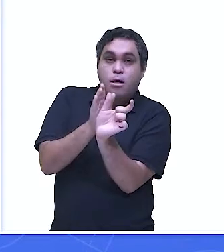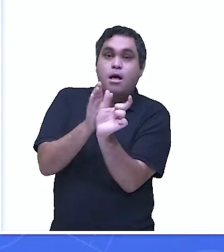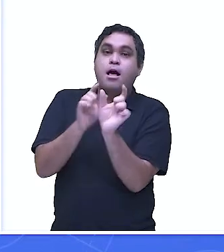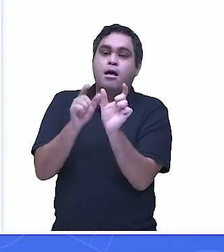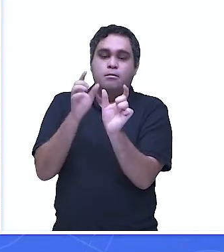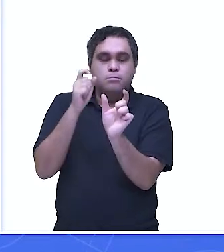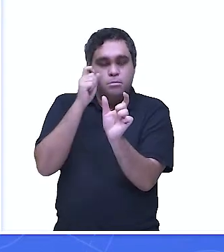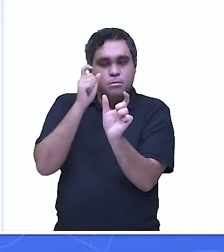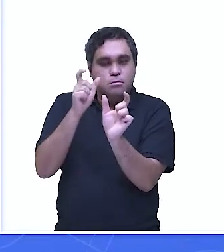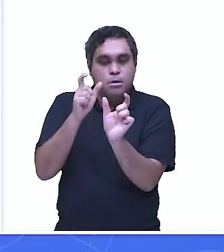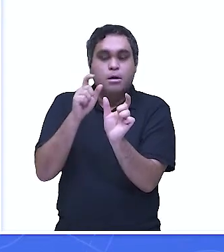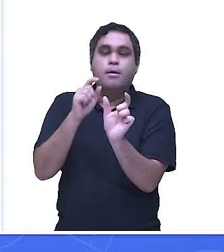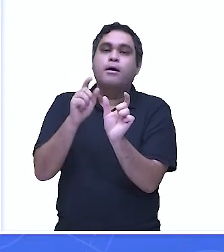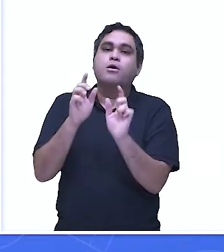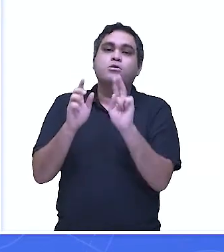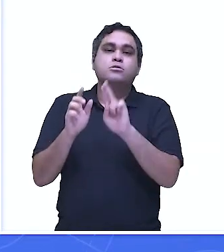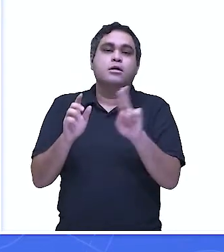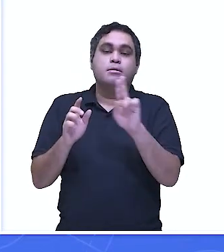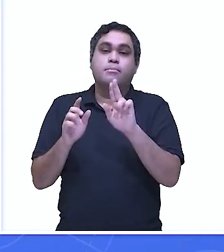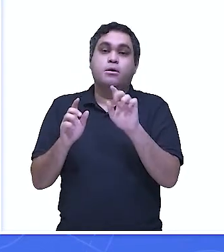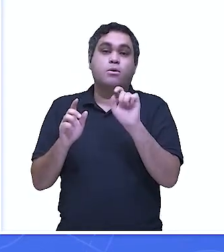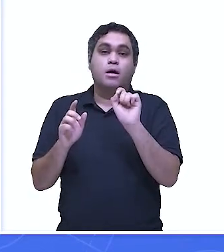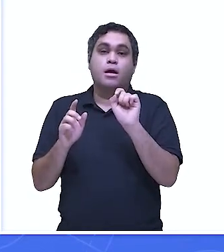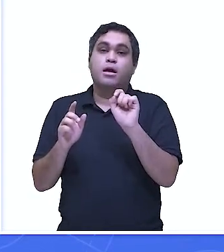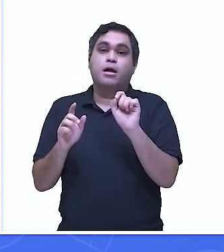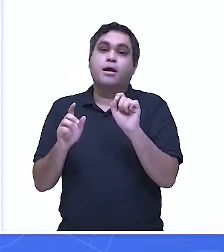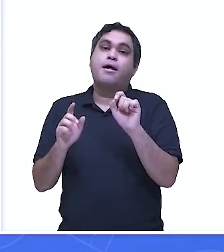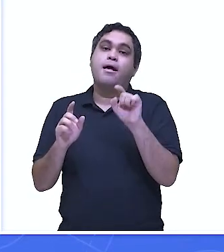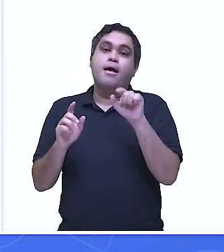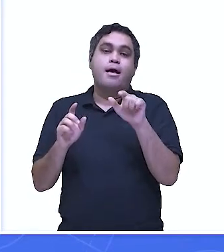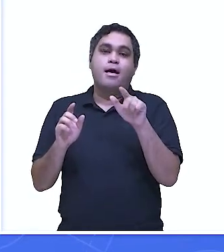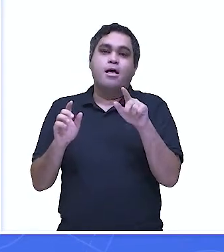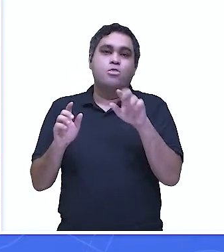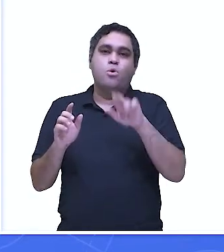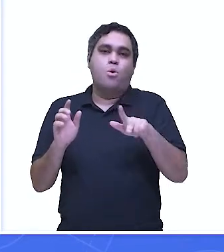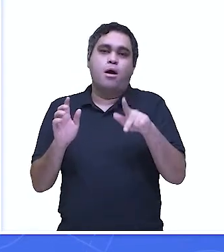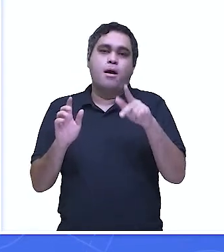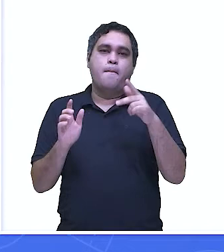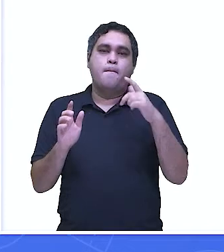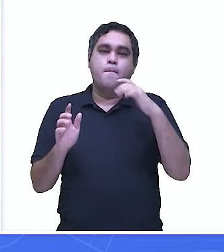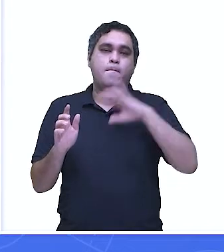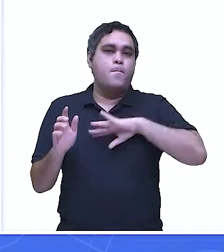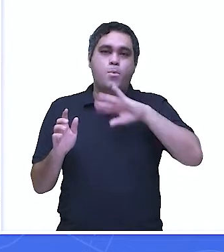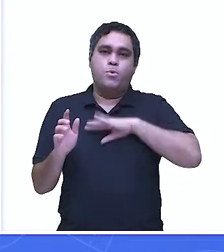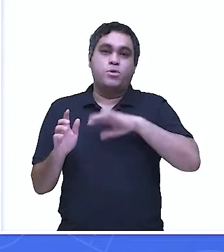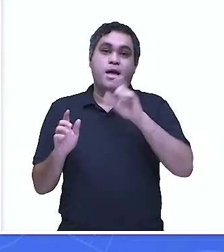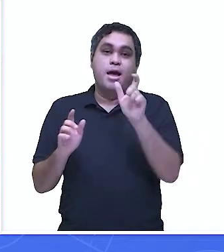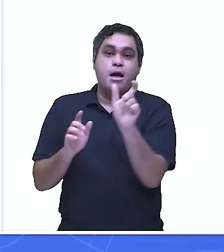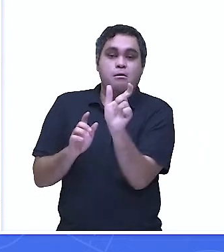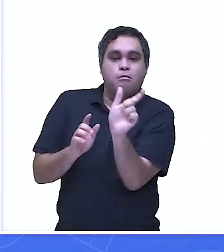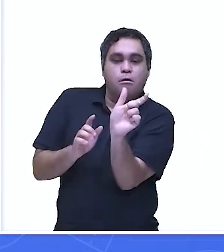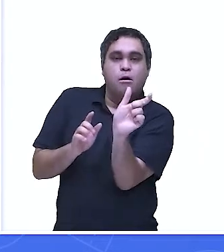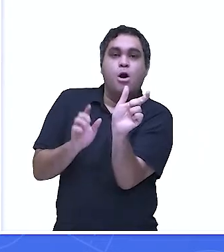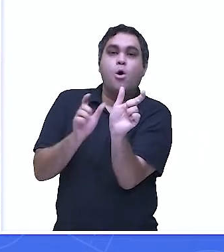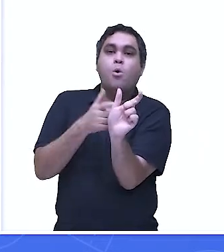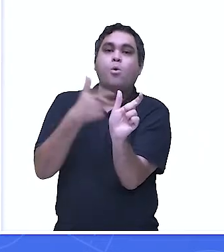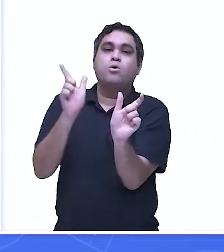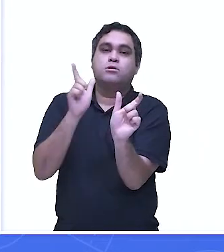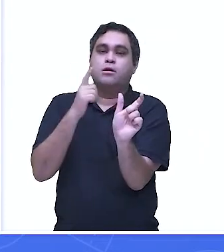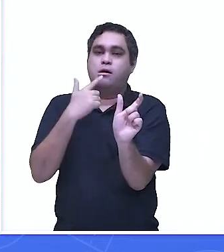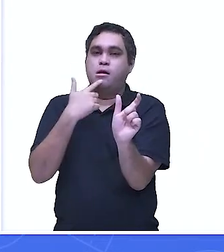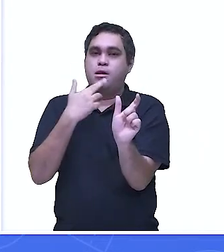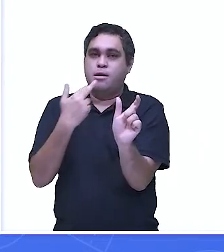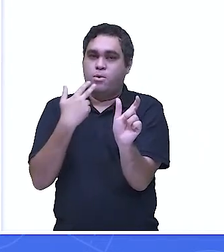usadas para indicar que aquela palavra não está em português, está em outro idioma. Tá bom? Tem as palavras sublinhadas que também nos